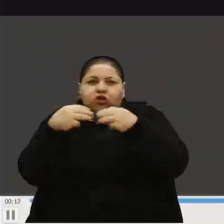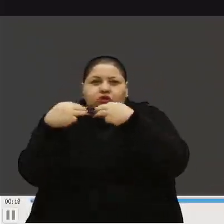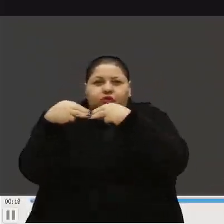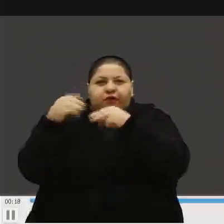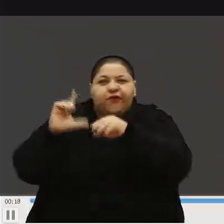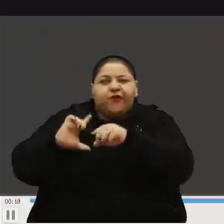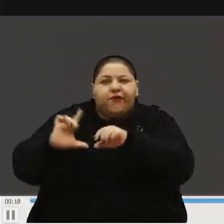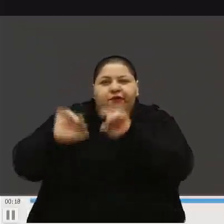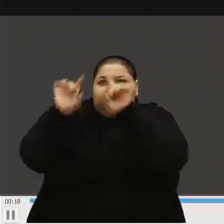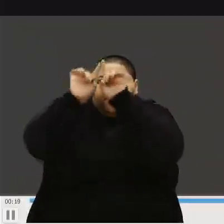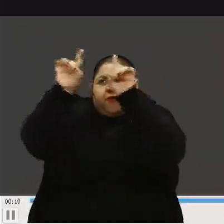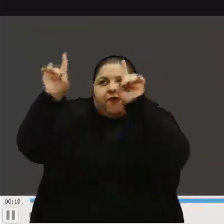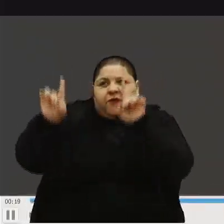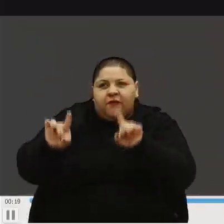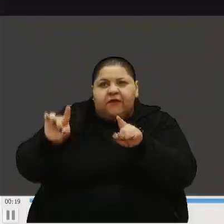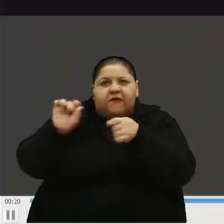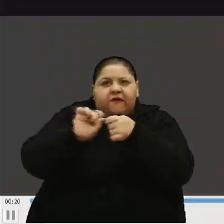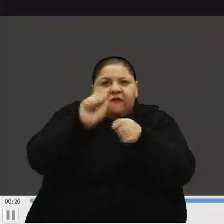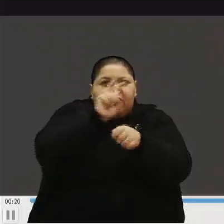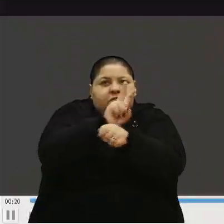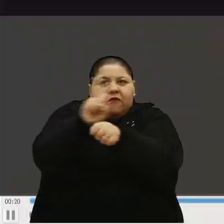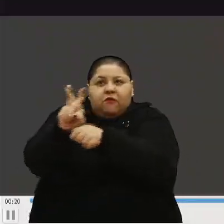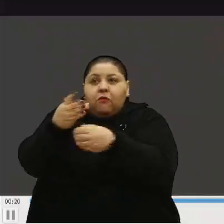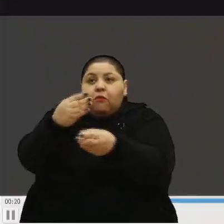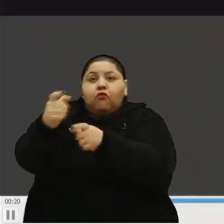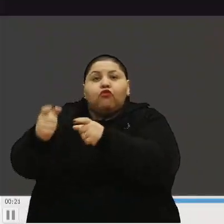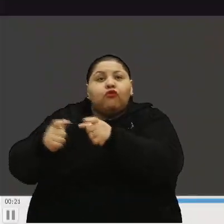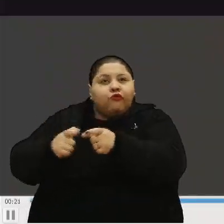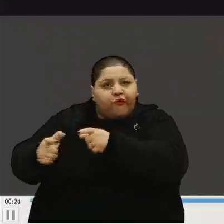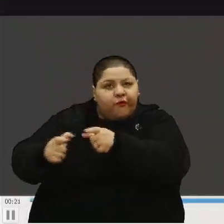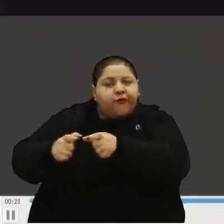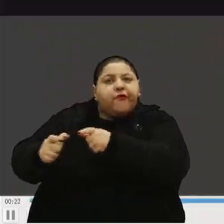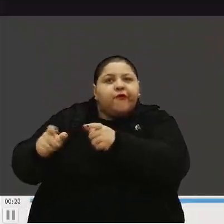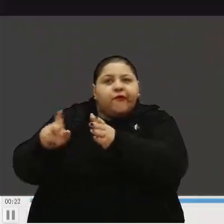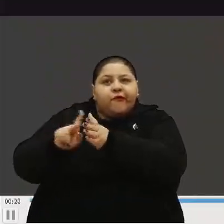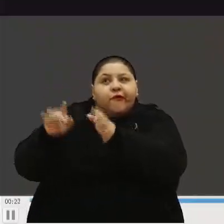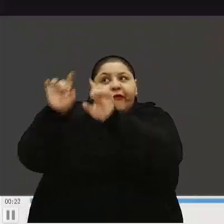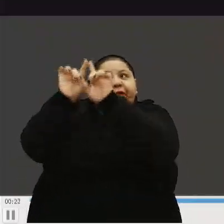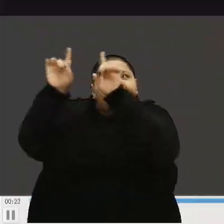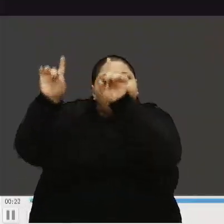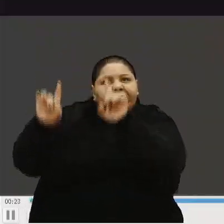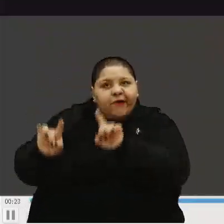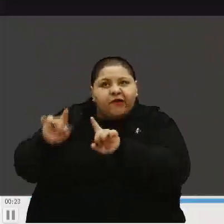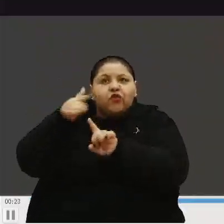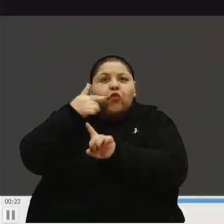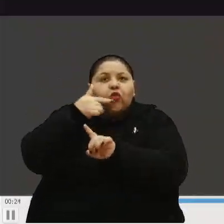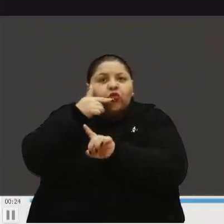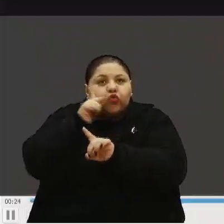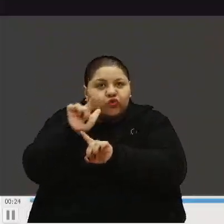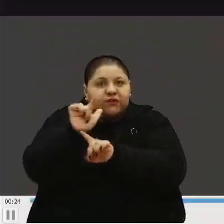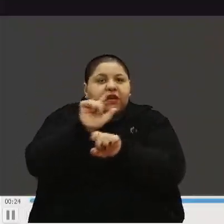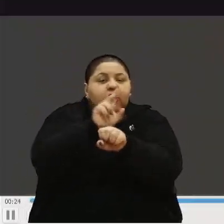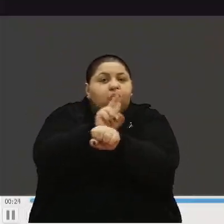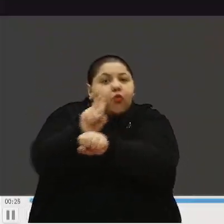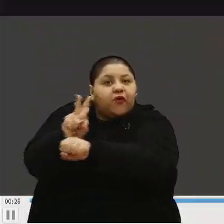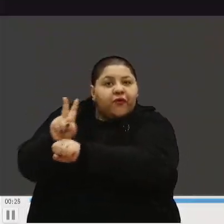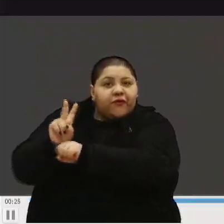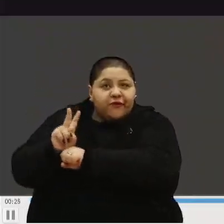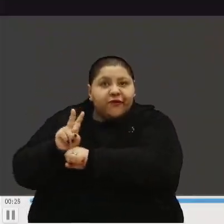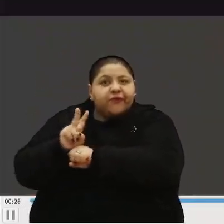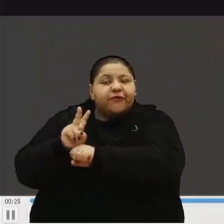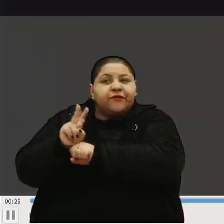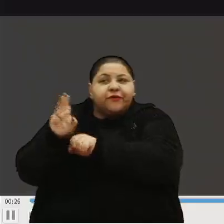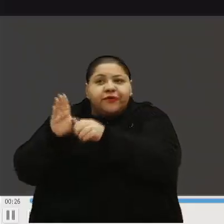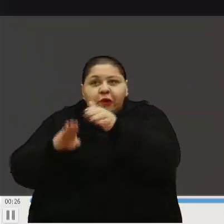equipe que faz o monitoramento, muitos têm um controle, que o próprio servidor público consegue administrá-lo para